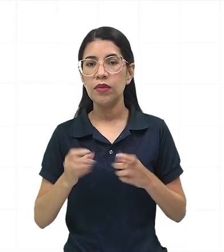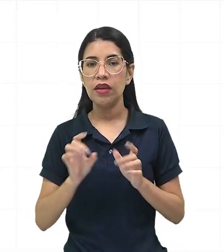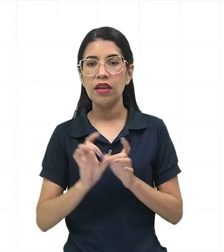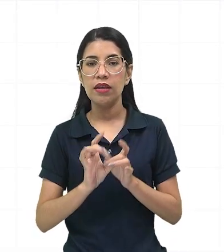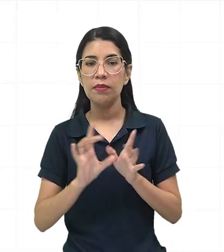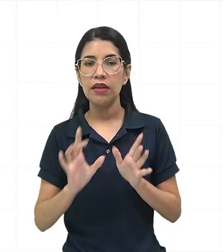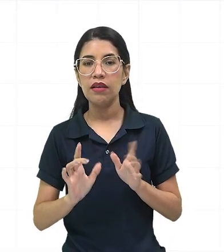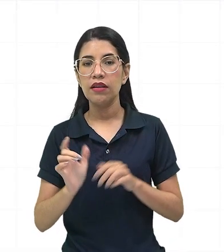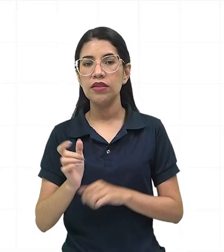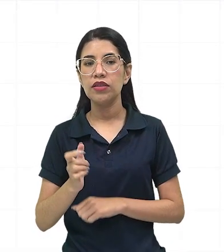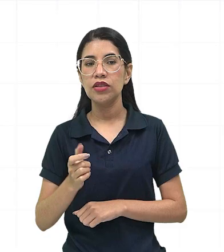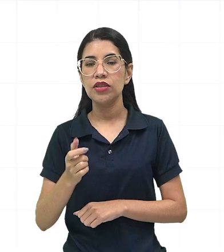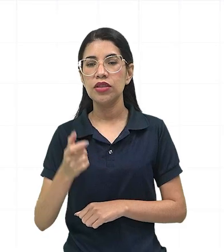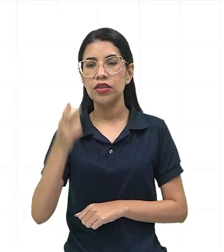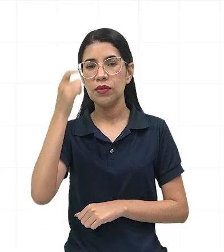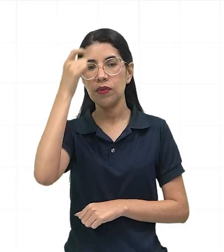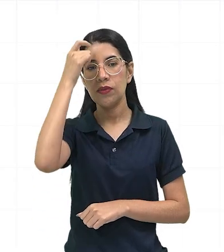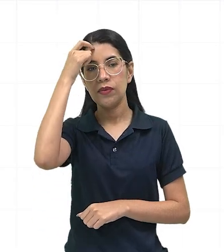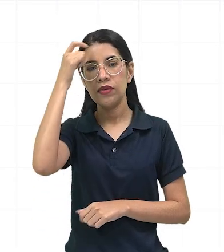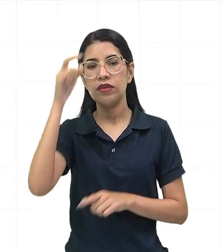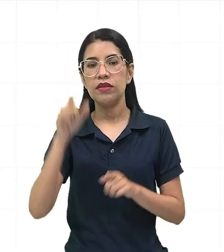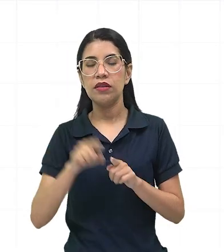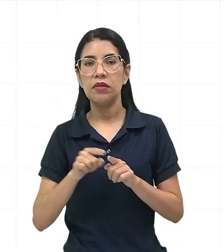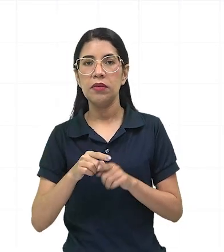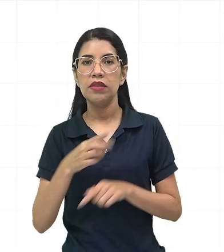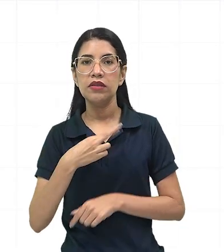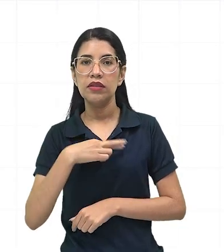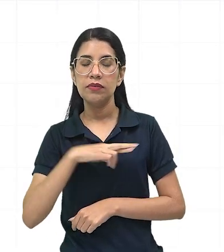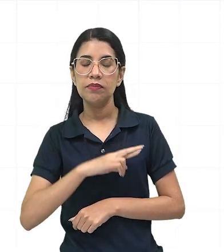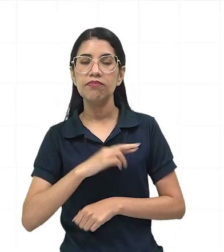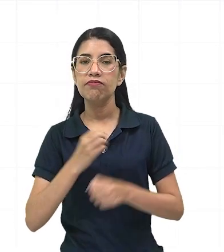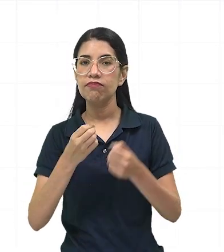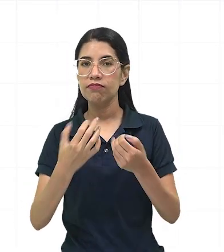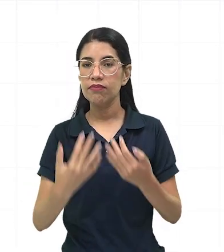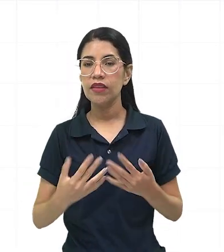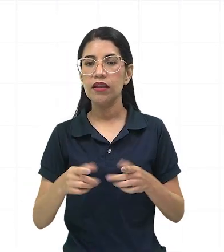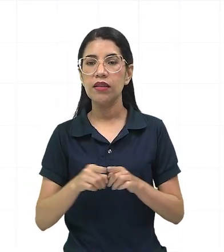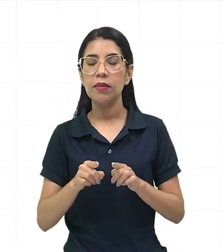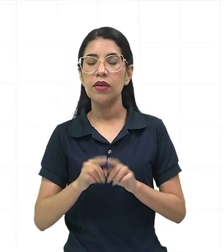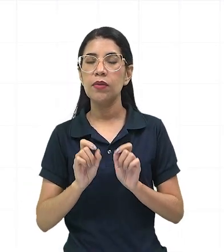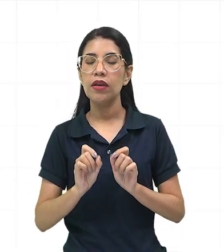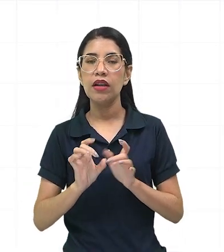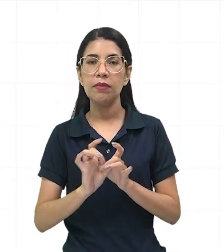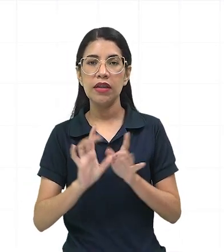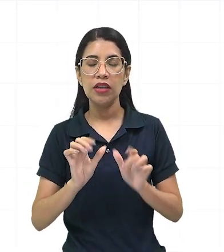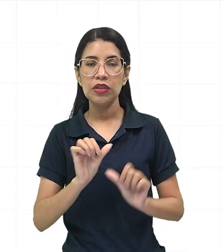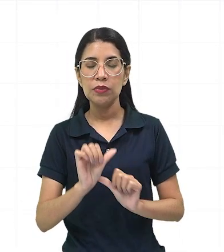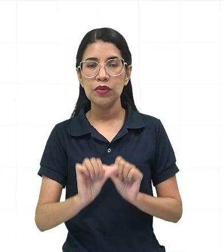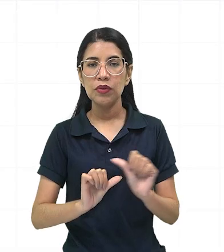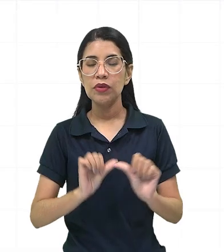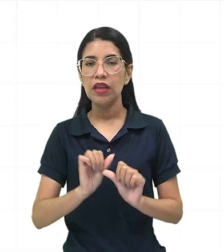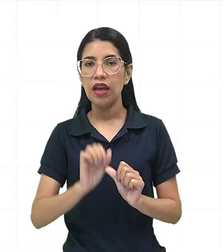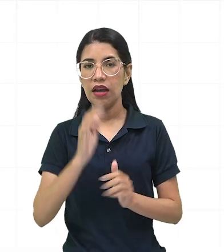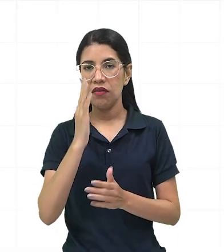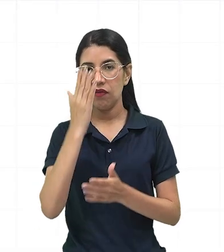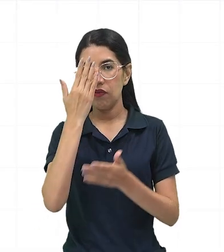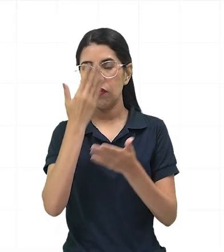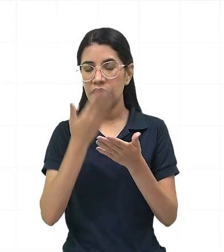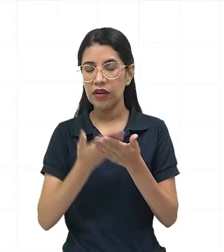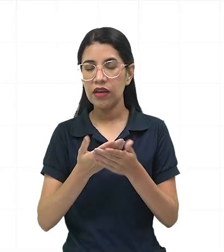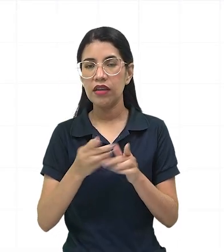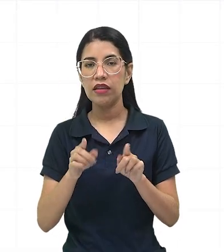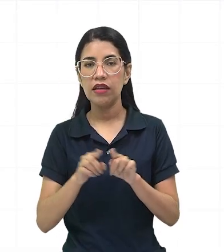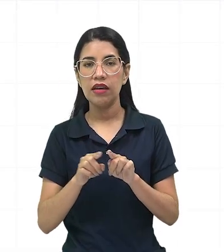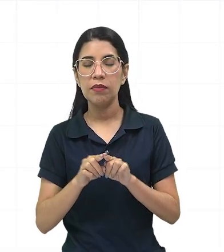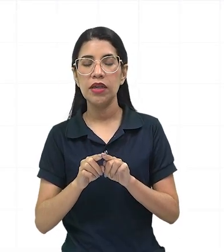liberdade de consciência e de religião, né? E fala sobre a liberdade de mudar de religião, de convicção, assim como a